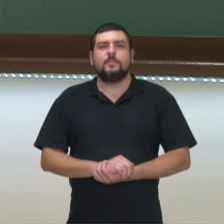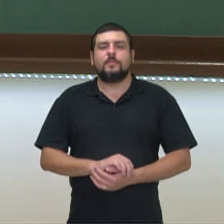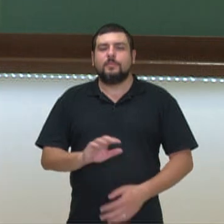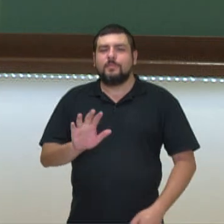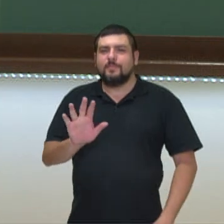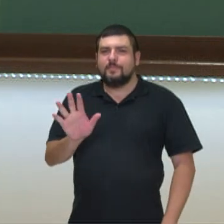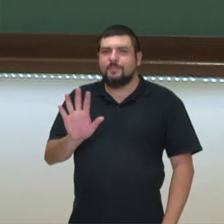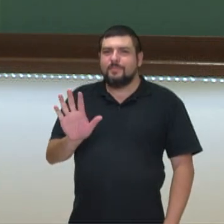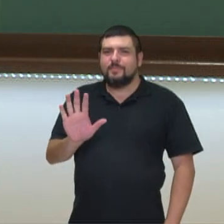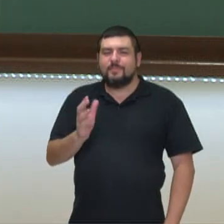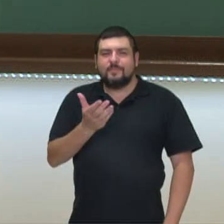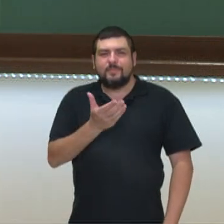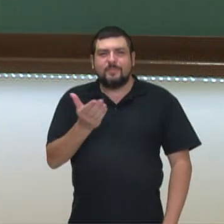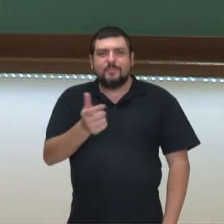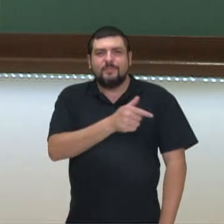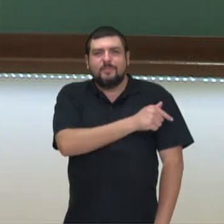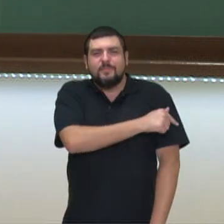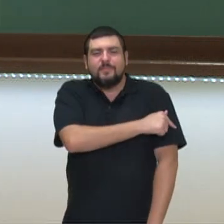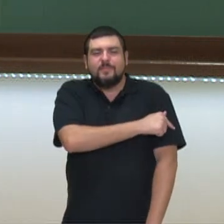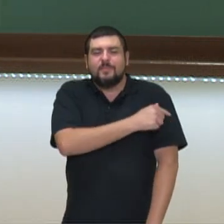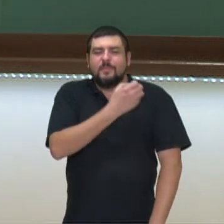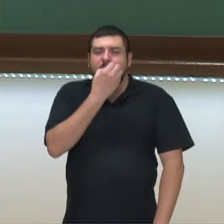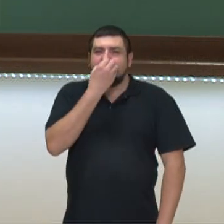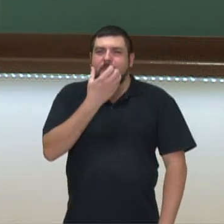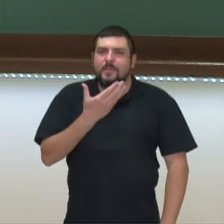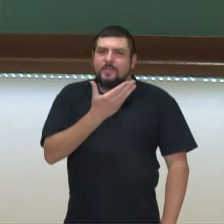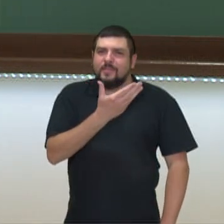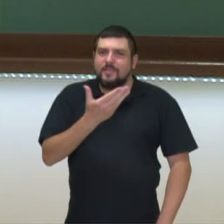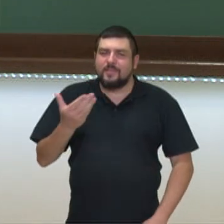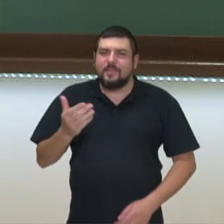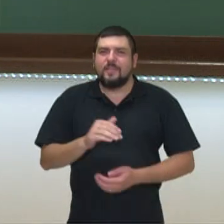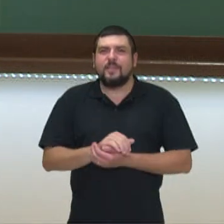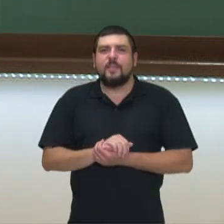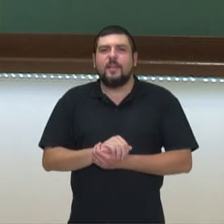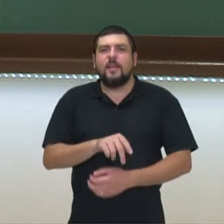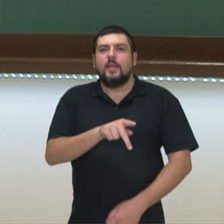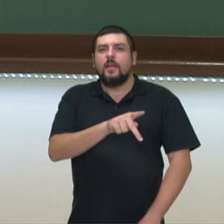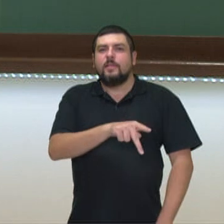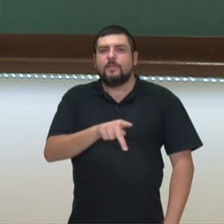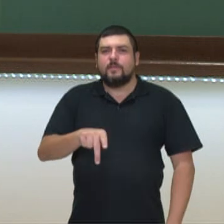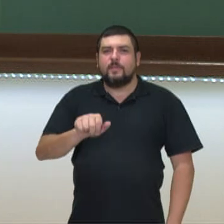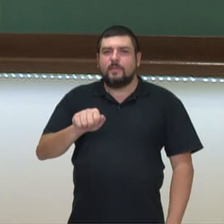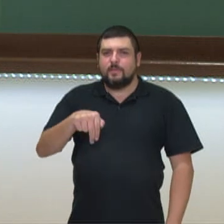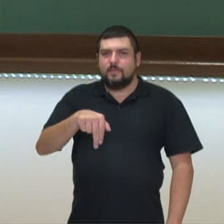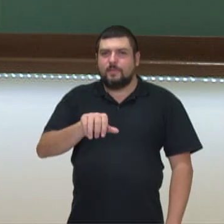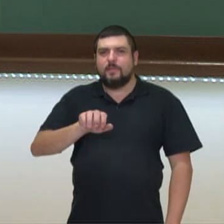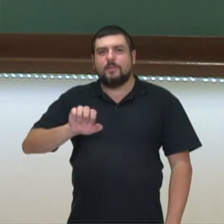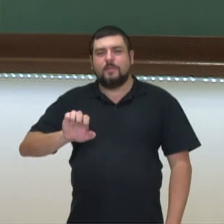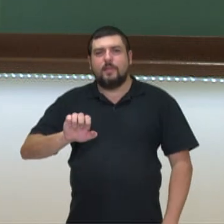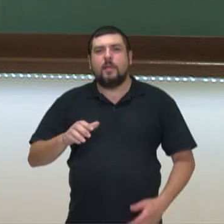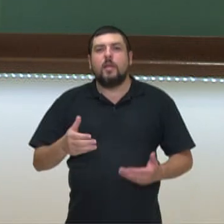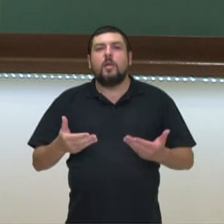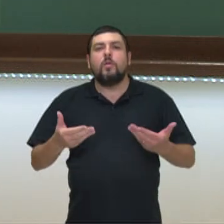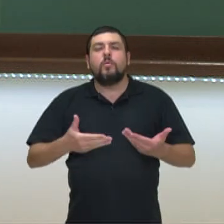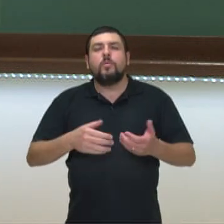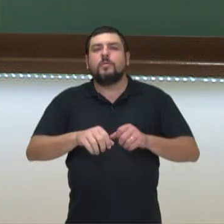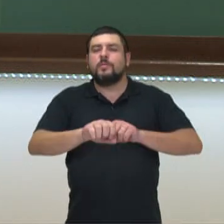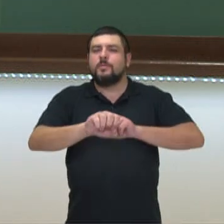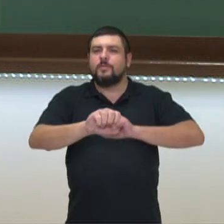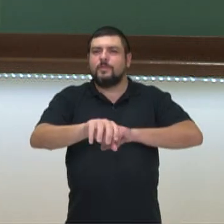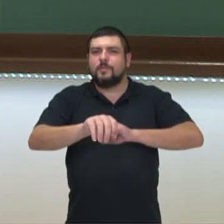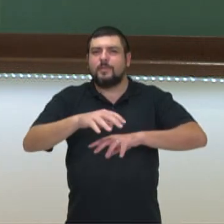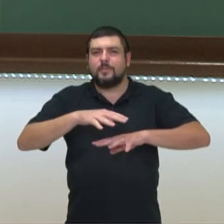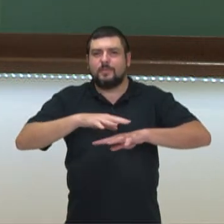Olá, alunos do 7º ano, tudo bem com vocês? Eu me chamo professora Anne e hoje nós vamos trabalhar